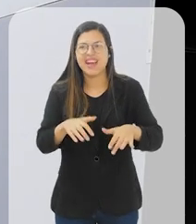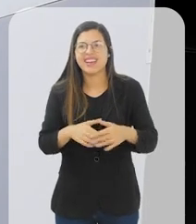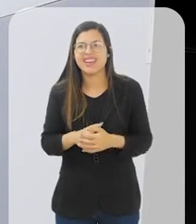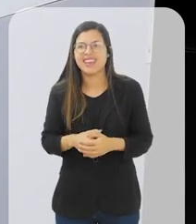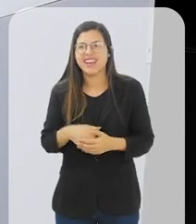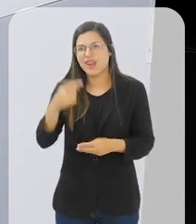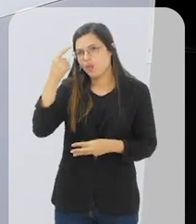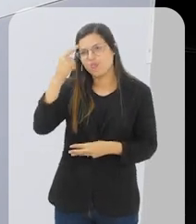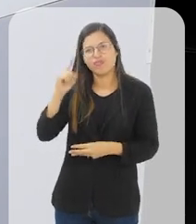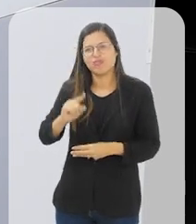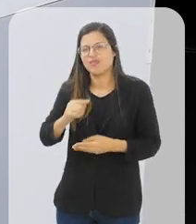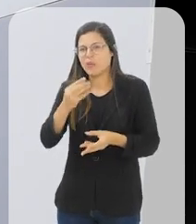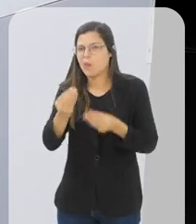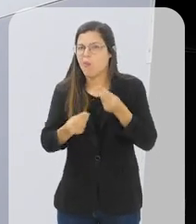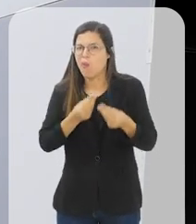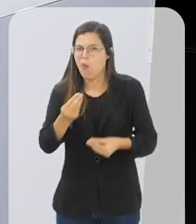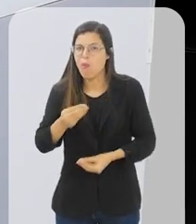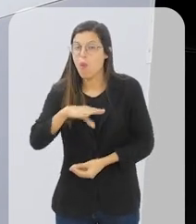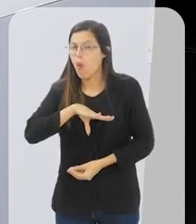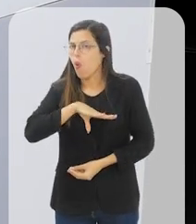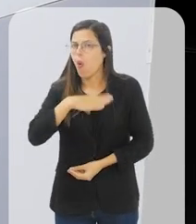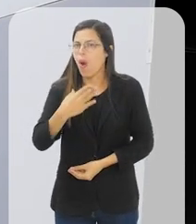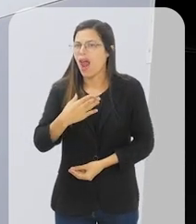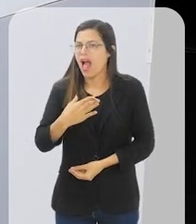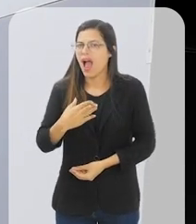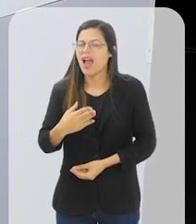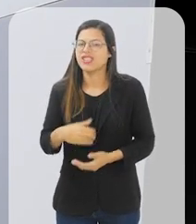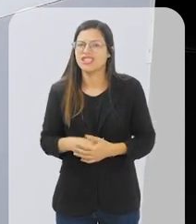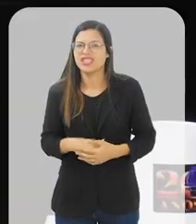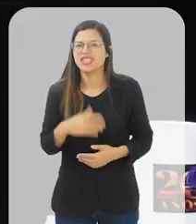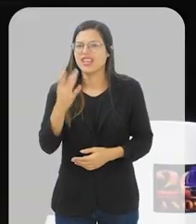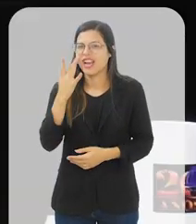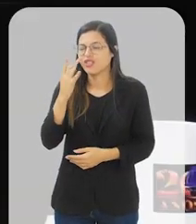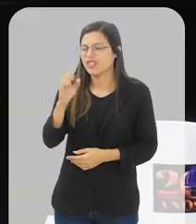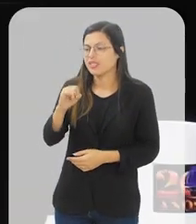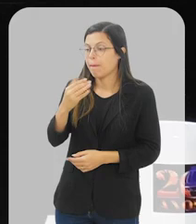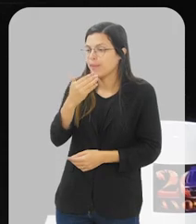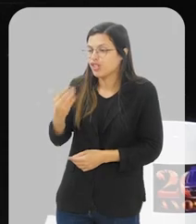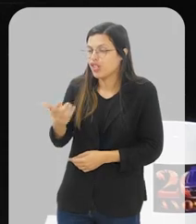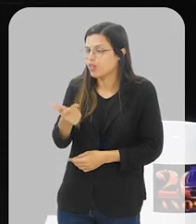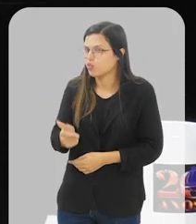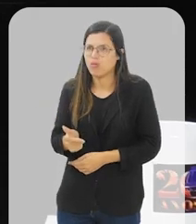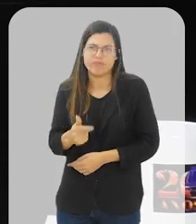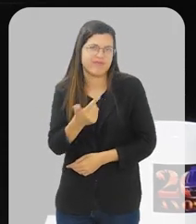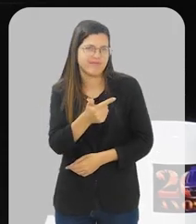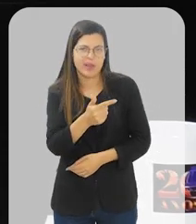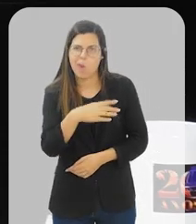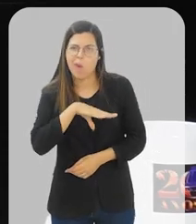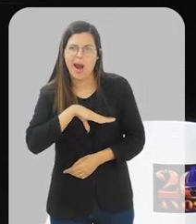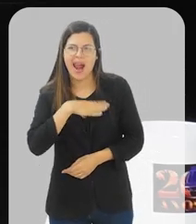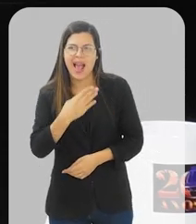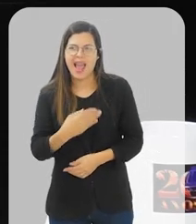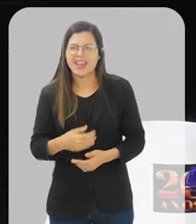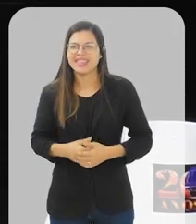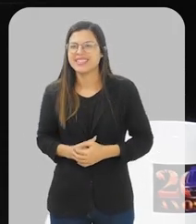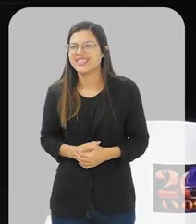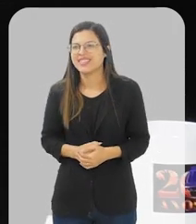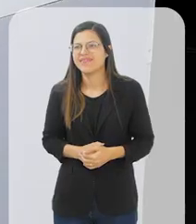Eu não sei como tive coragem de fazer. Acho que se... Pablo, faz de novo. Eu acho que eu não teria coragem. Intuitivo